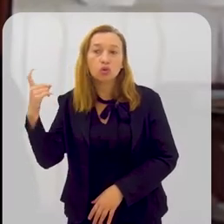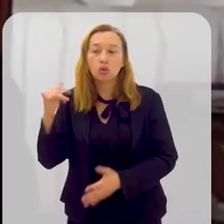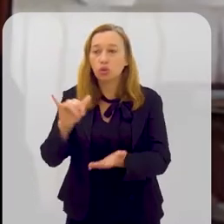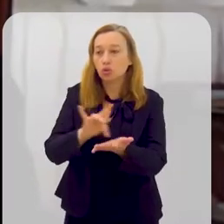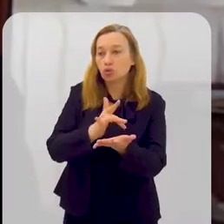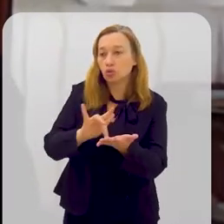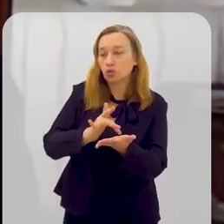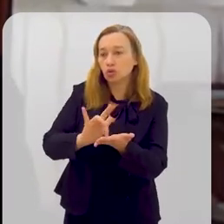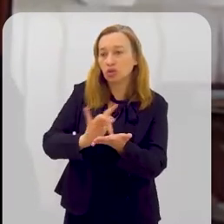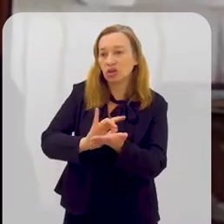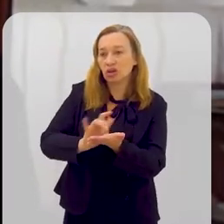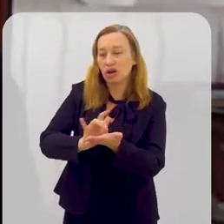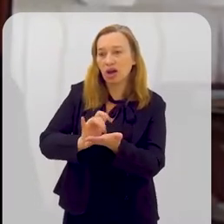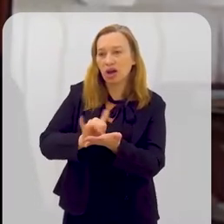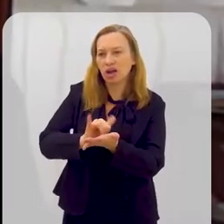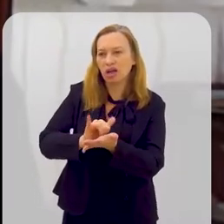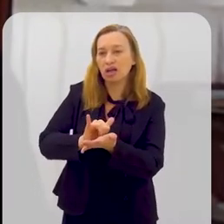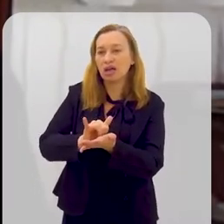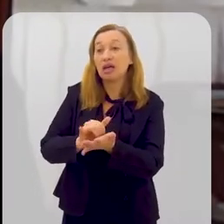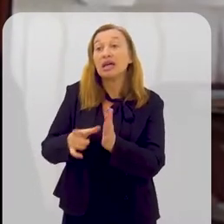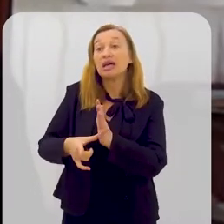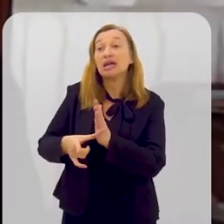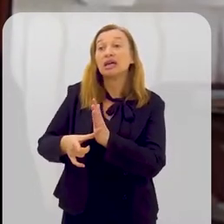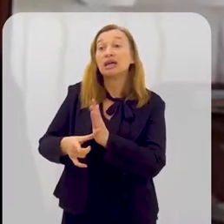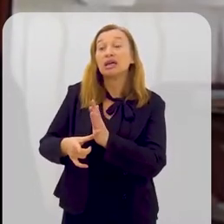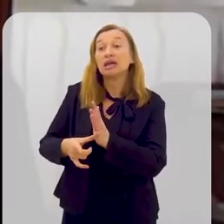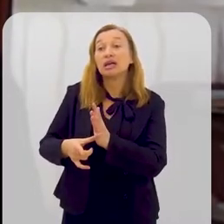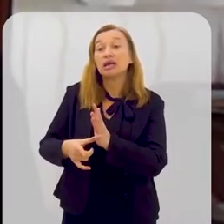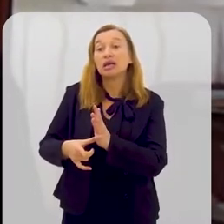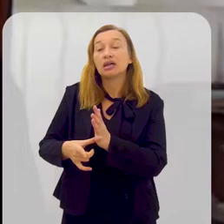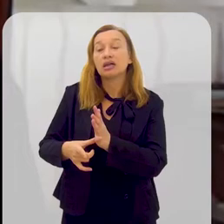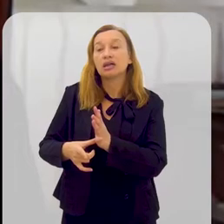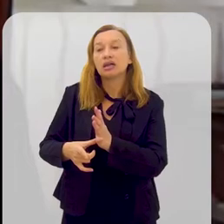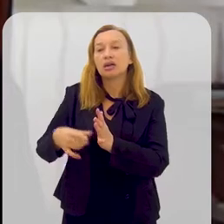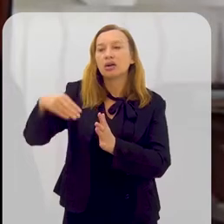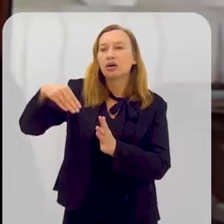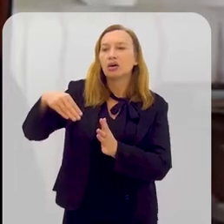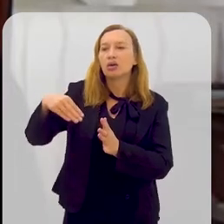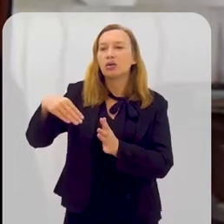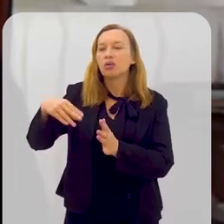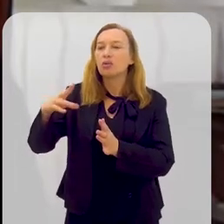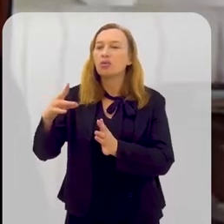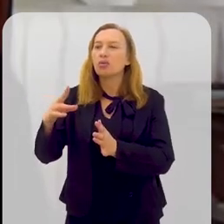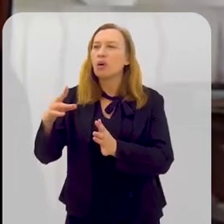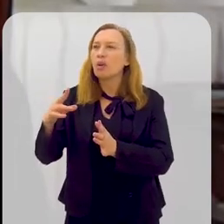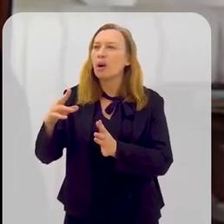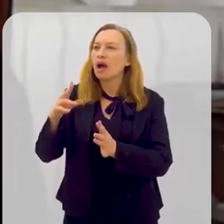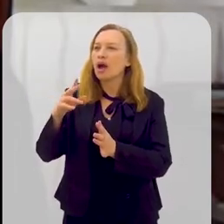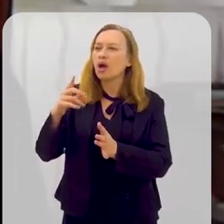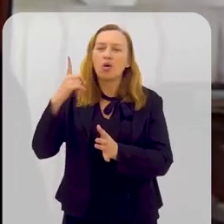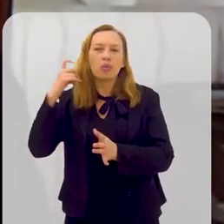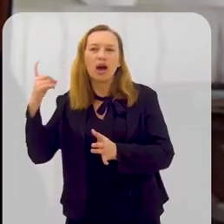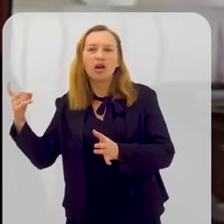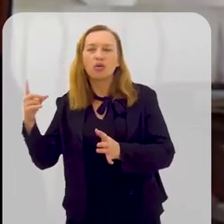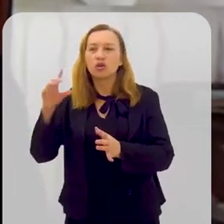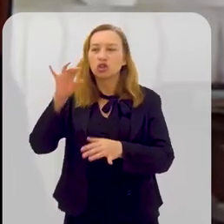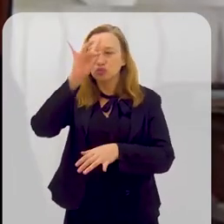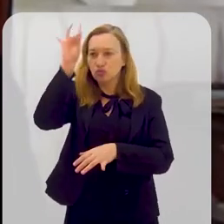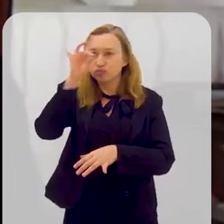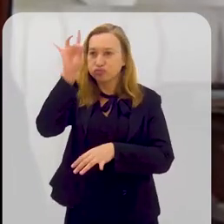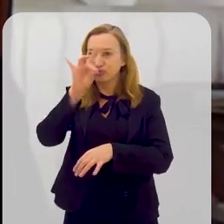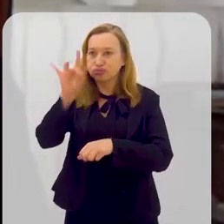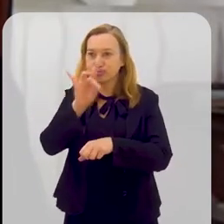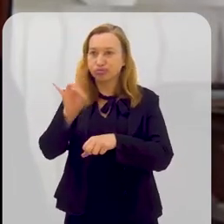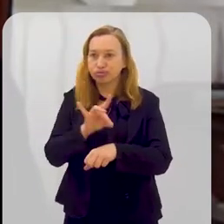o som do celular um toque que algum tempo atrás tinha o toque do mosquitinho era um barulho de